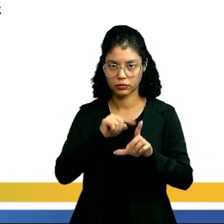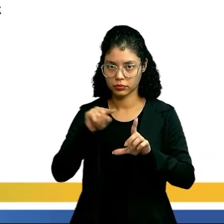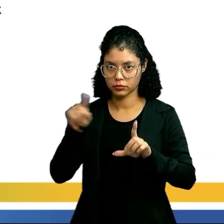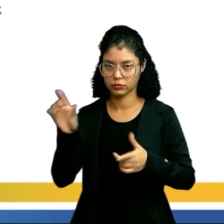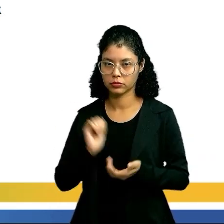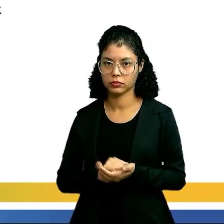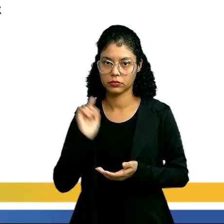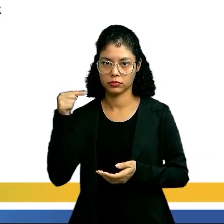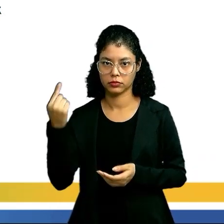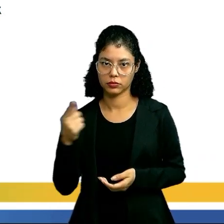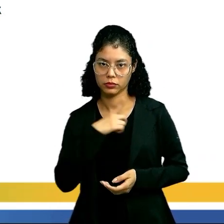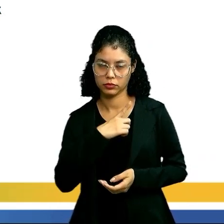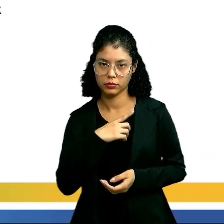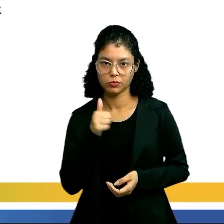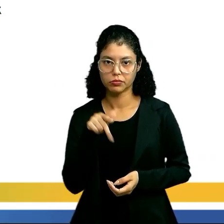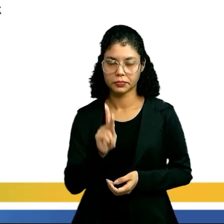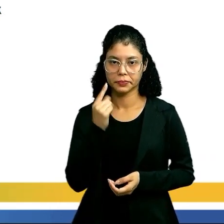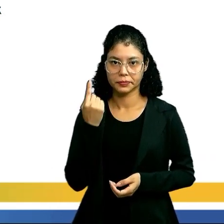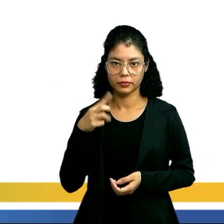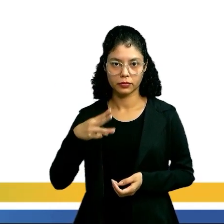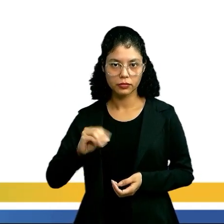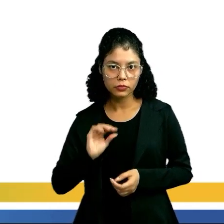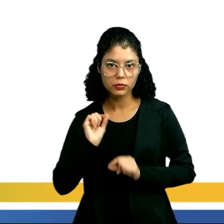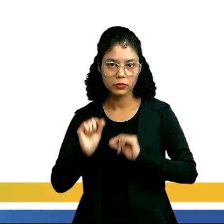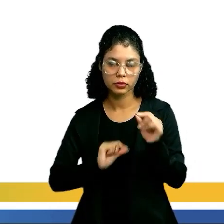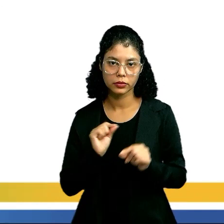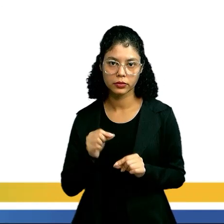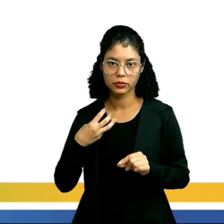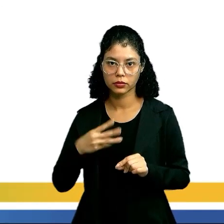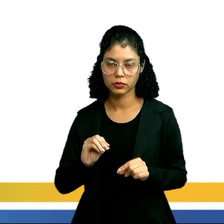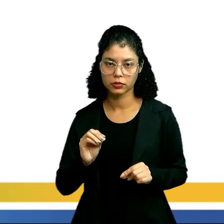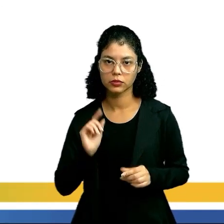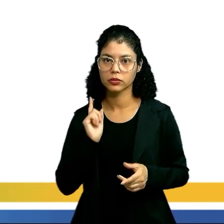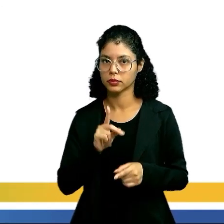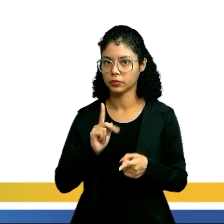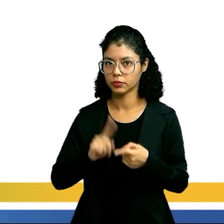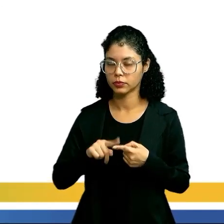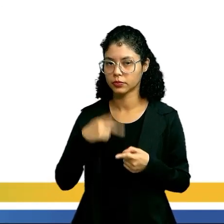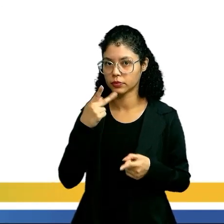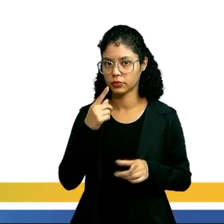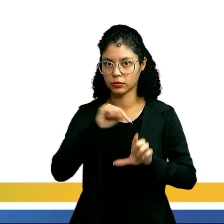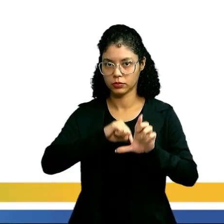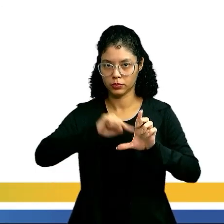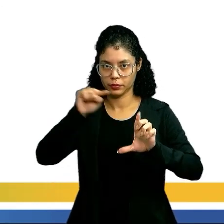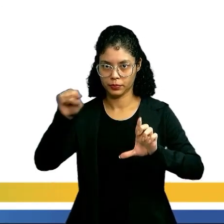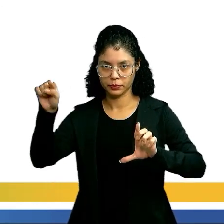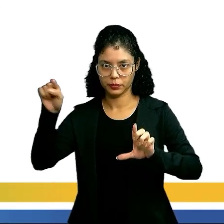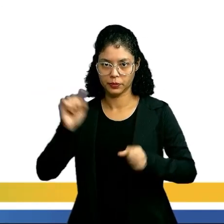gráfico e lá está dizendo que Q de 1 é 30. Por que o Q de 1 é 30? Que está dizendo aqui, ó.